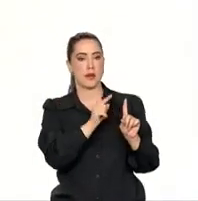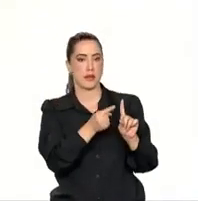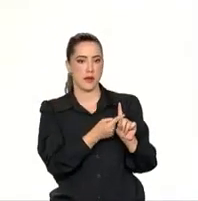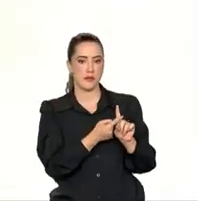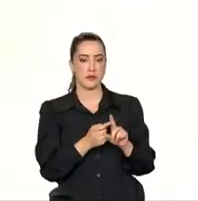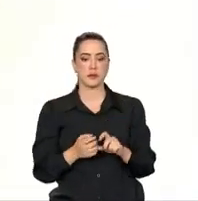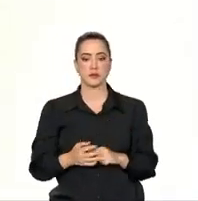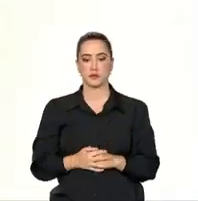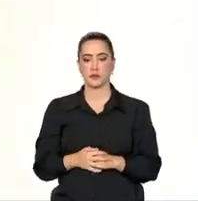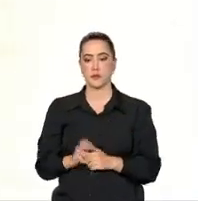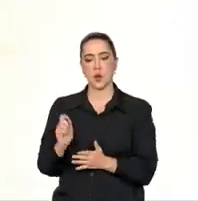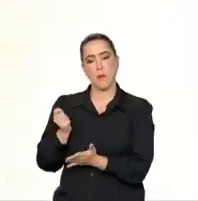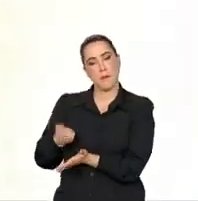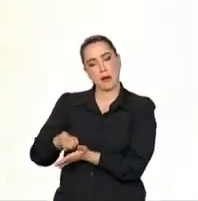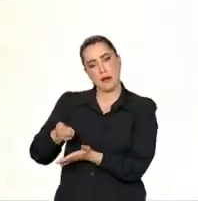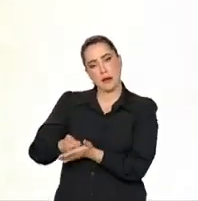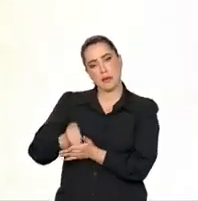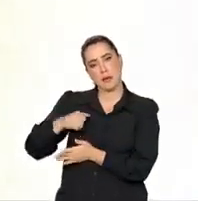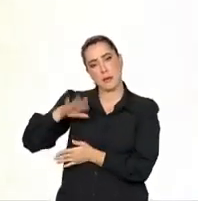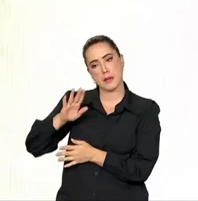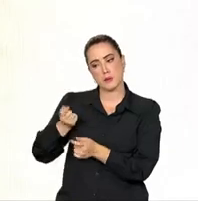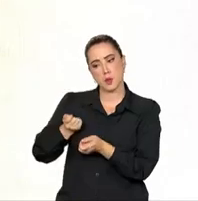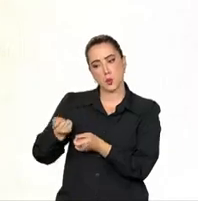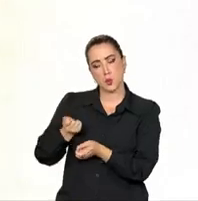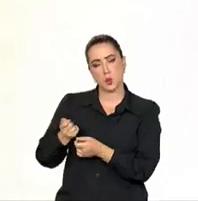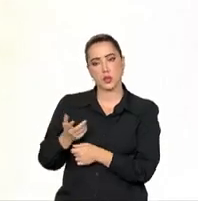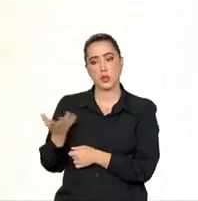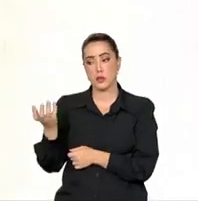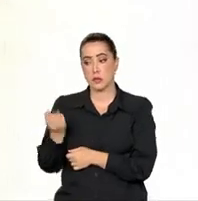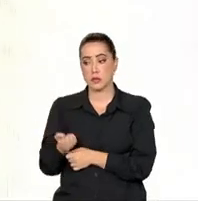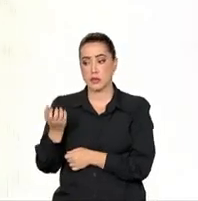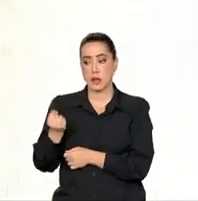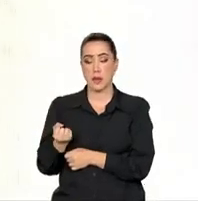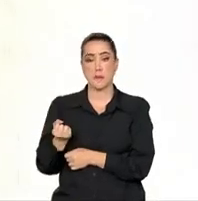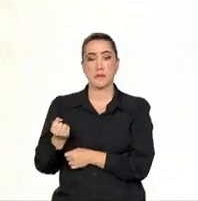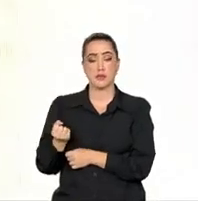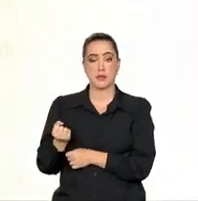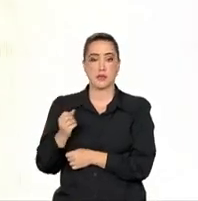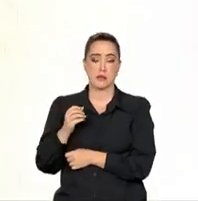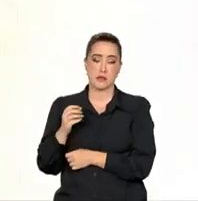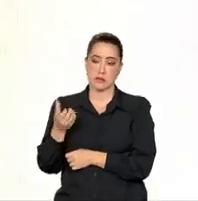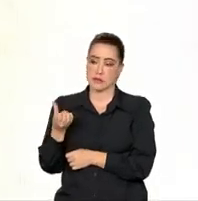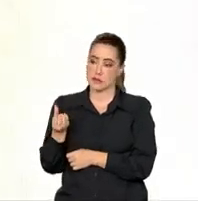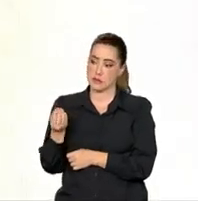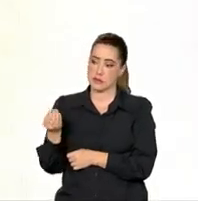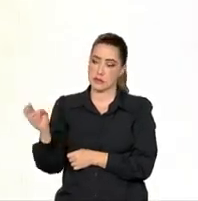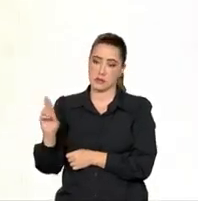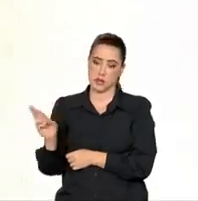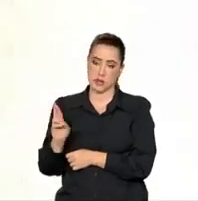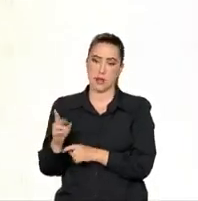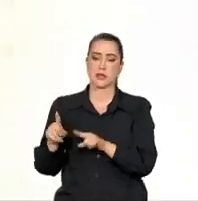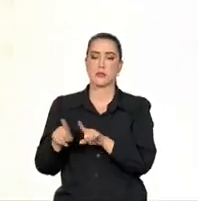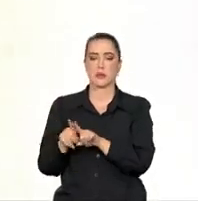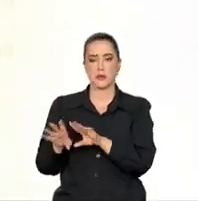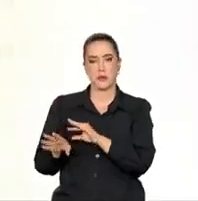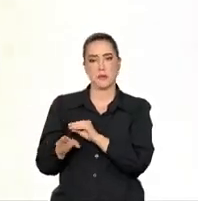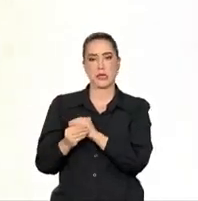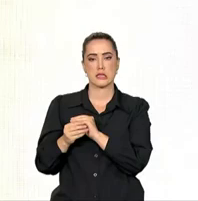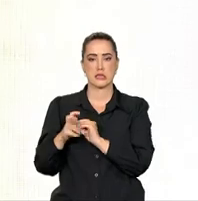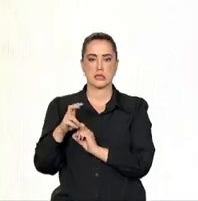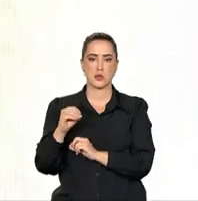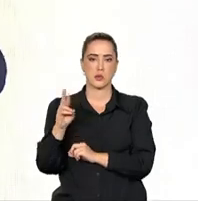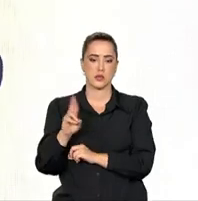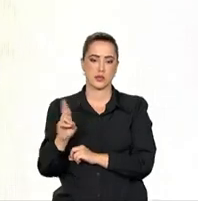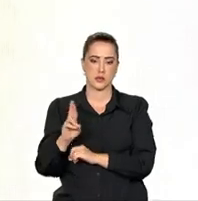na verdade, ele é mais para a gente ter o controle. Recebe um mínimo de R$600, mas recebe, além disso, mais